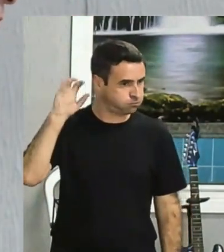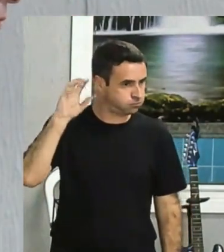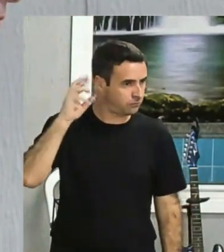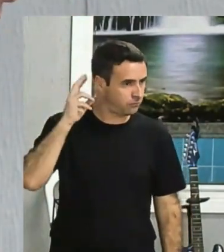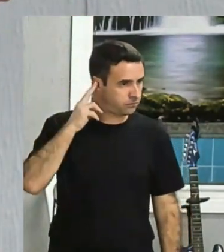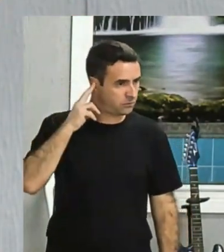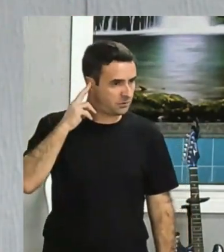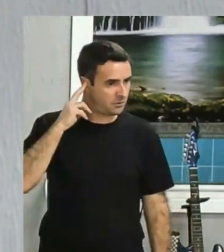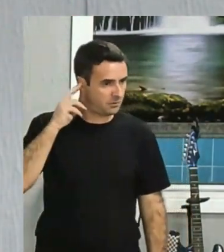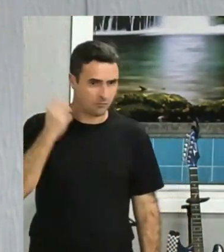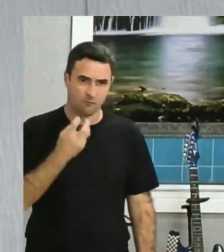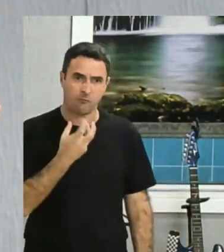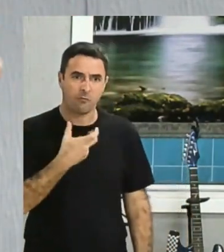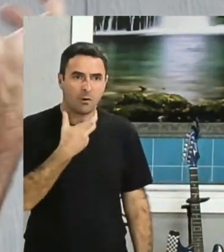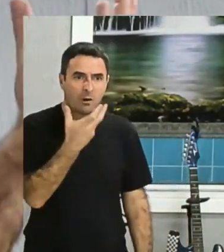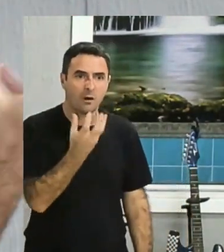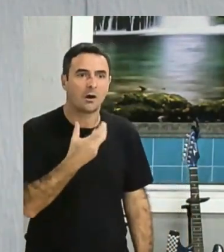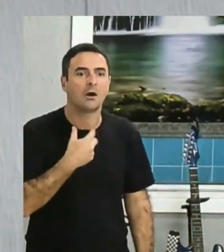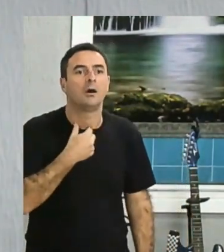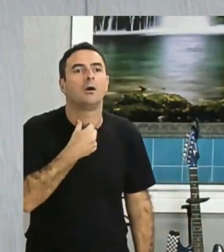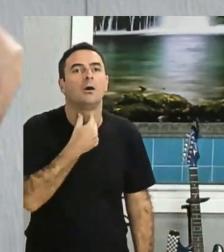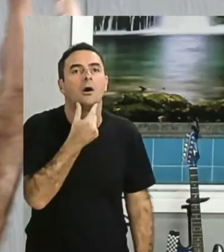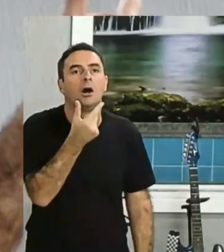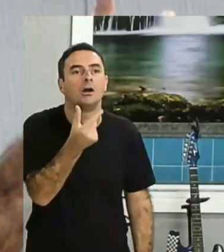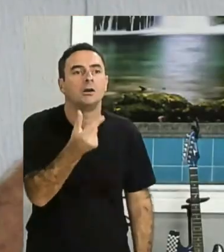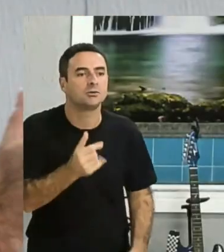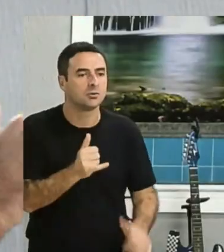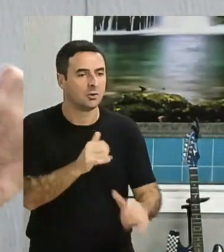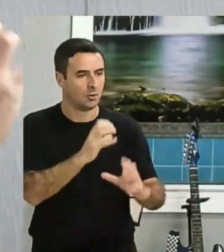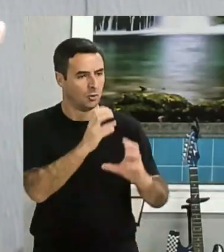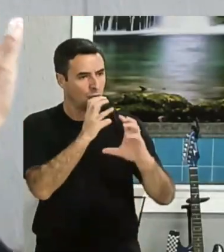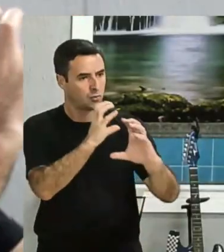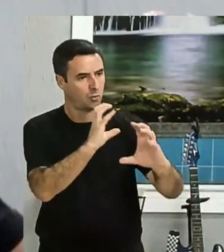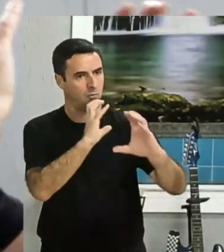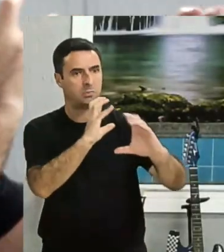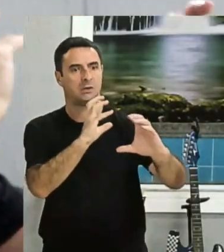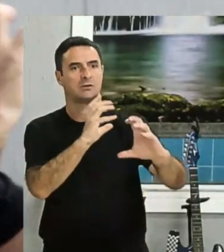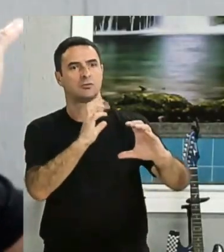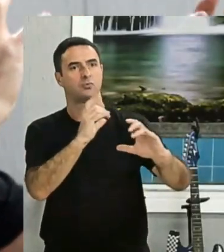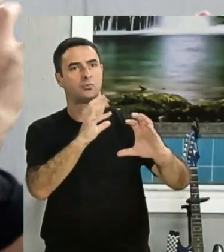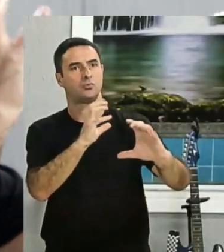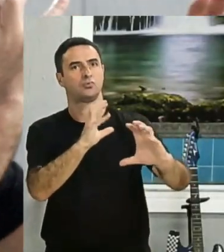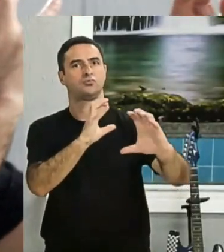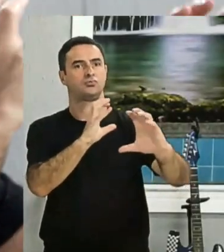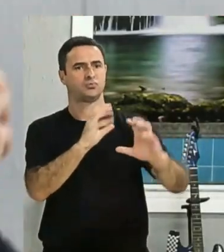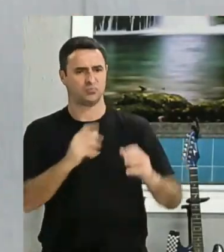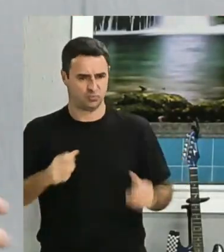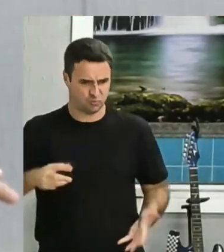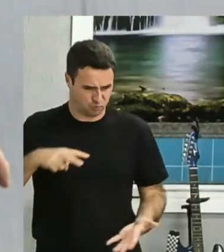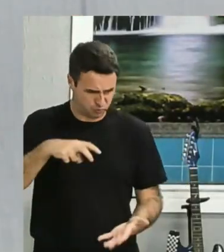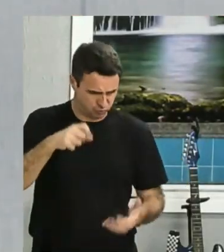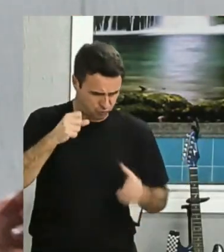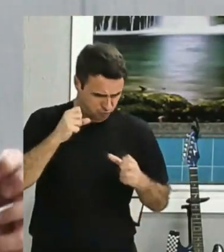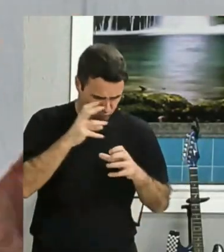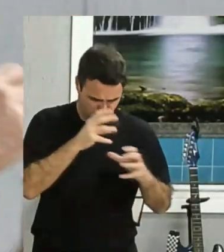voz, como de trombeta, algo firme. Mas também a trombeta indica um